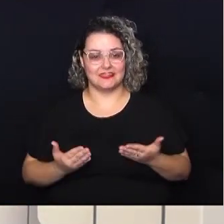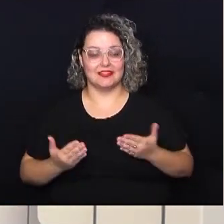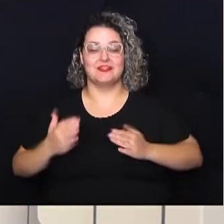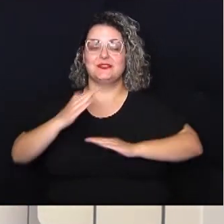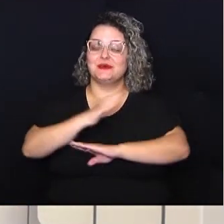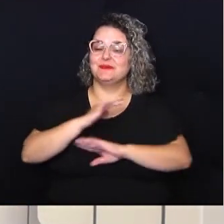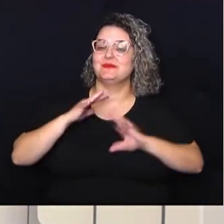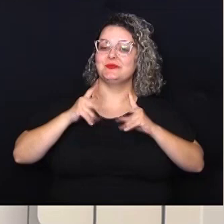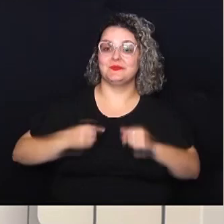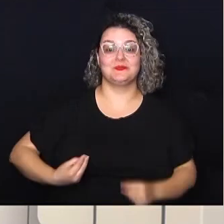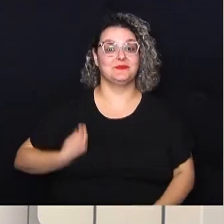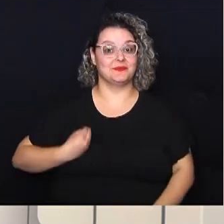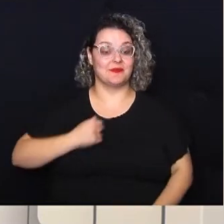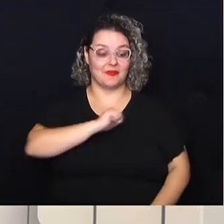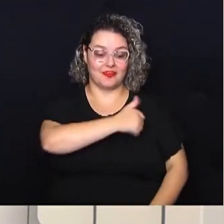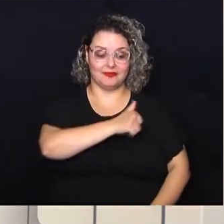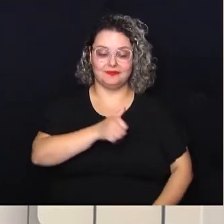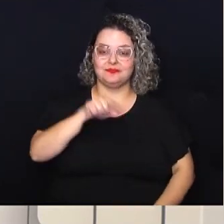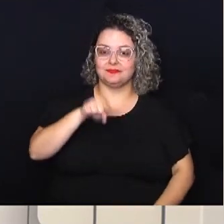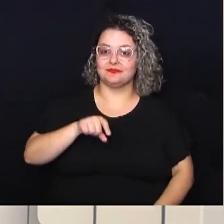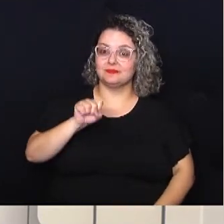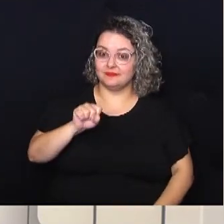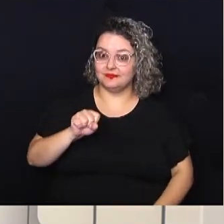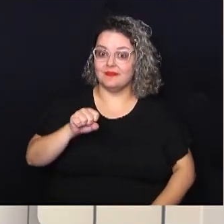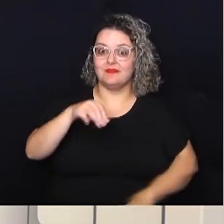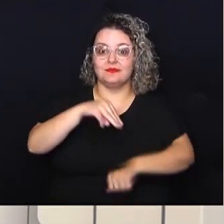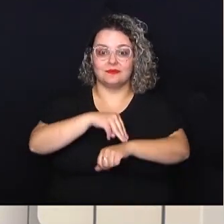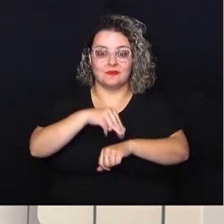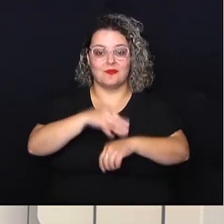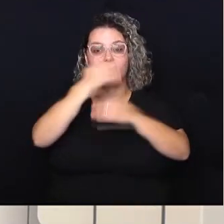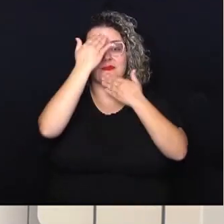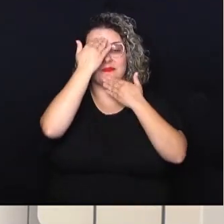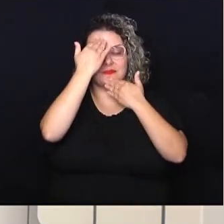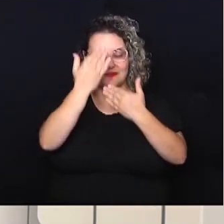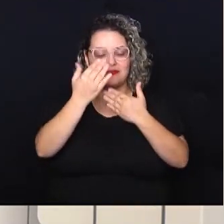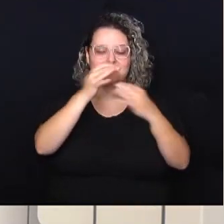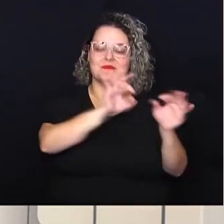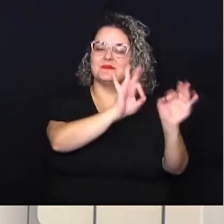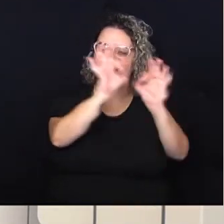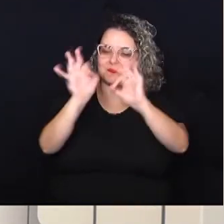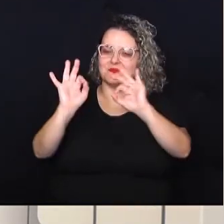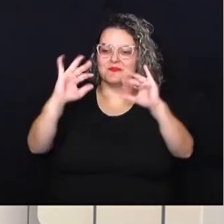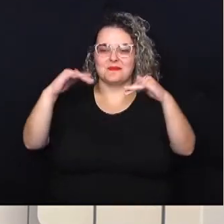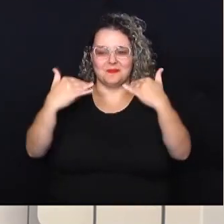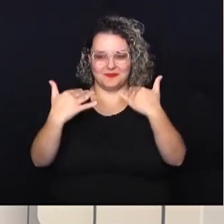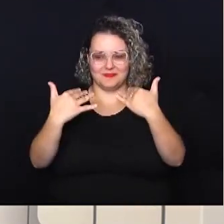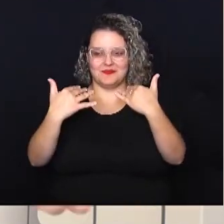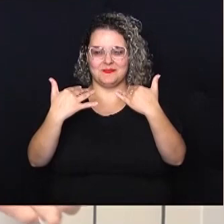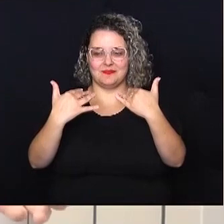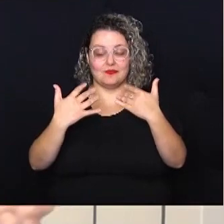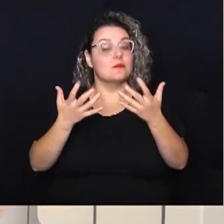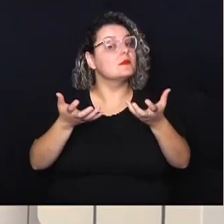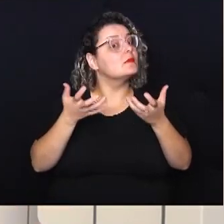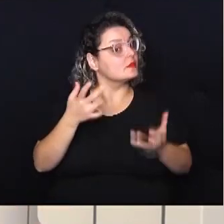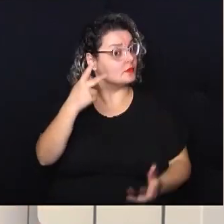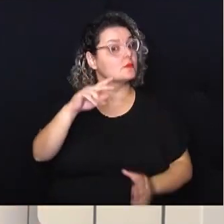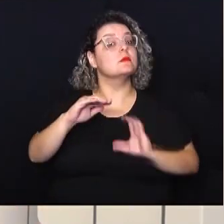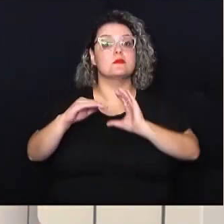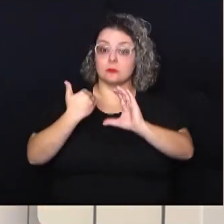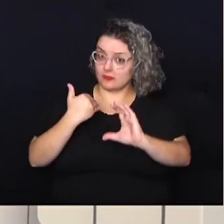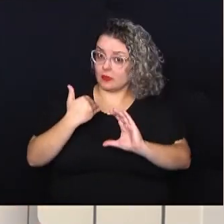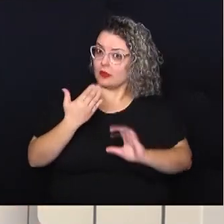vivo, 11 horas mais 8 minutos. Muito obrigado, viu, pela sua companhia, pela sua audiência. E eu quero a sua